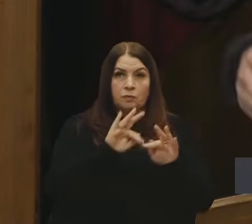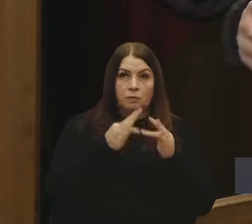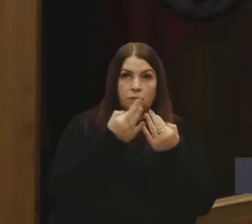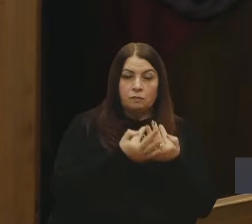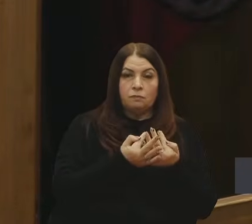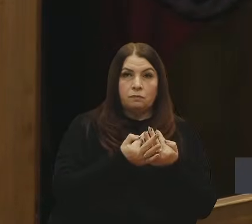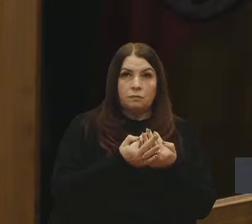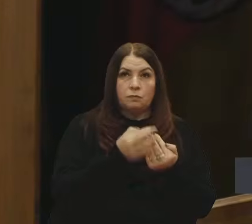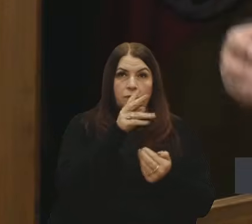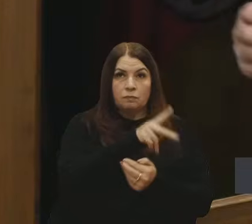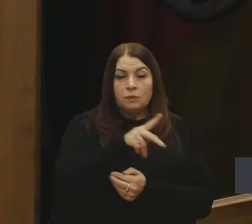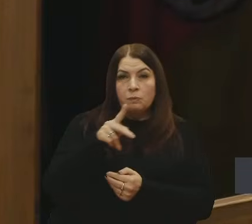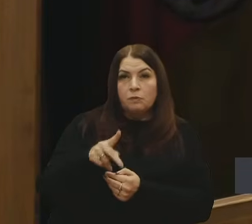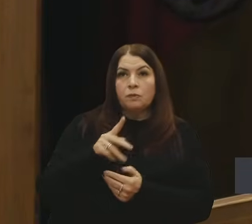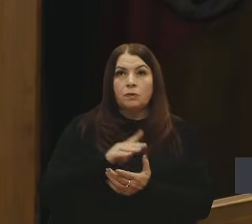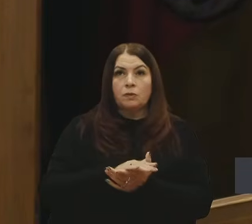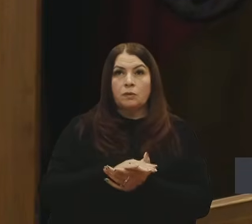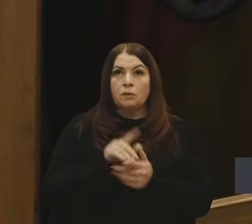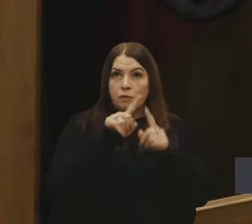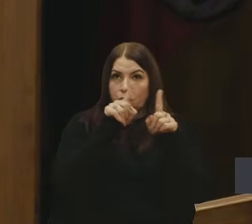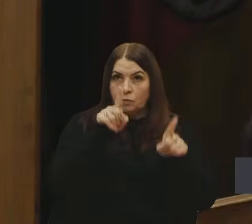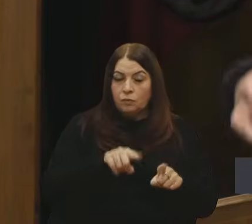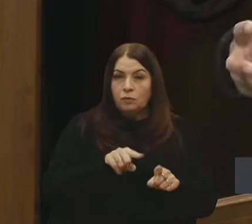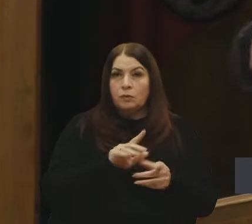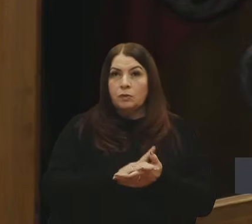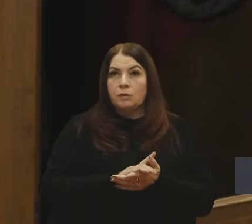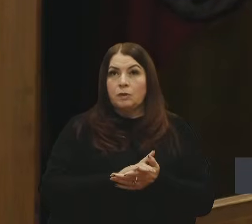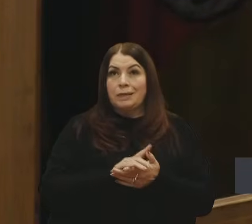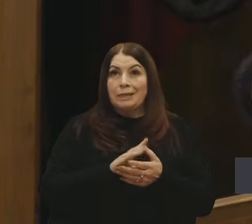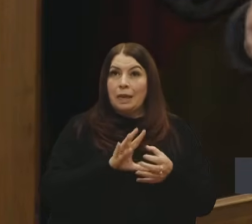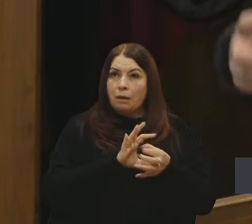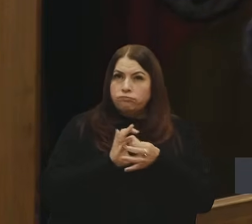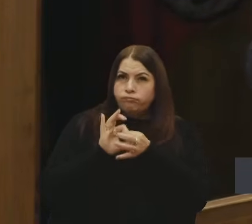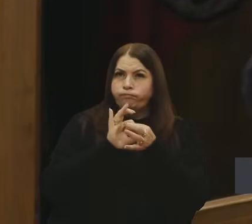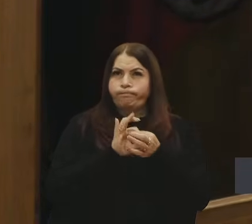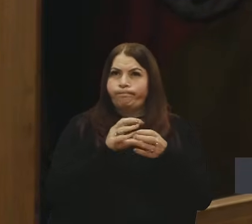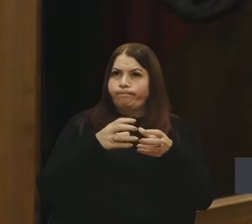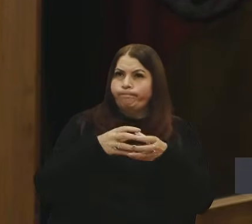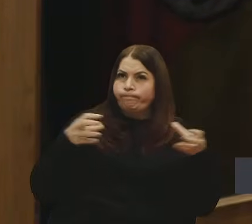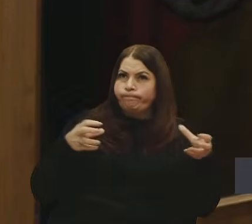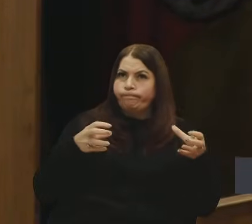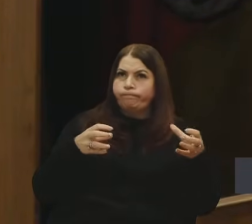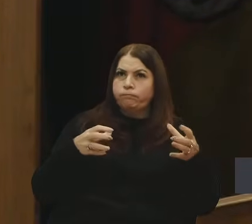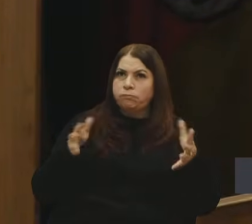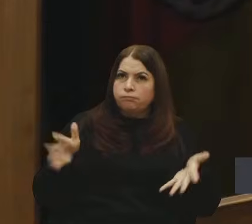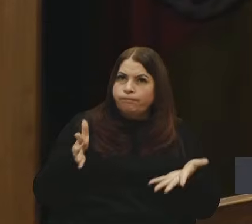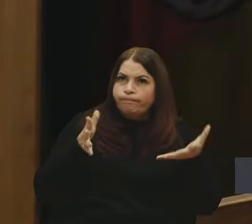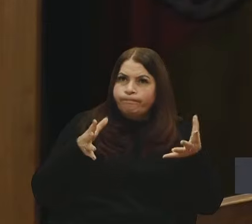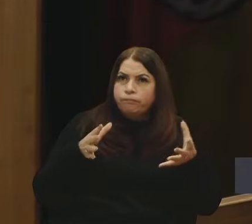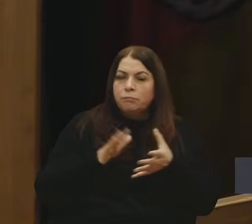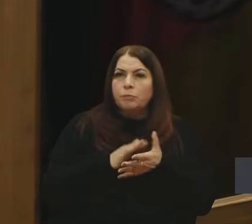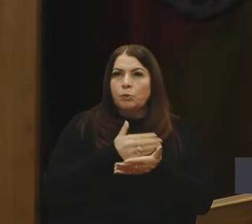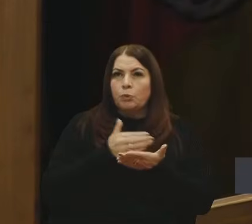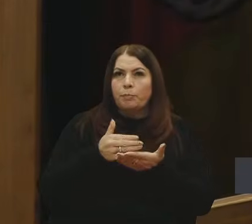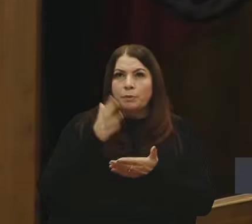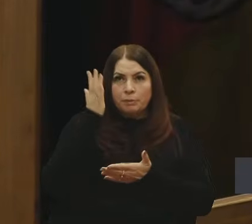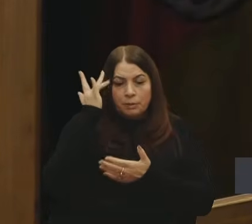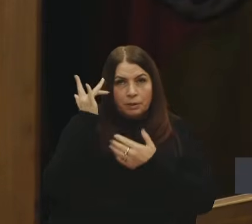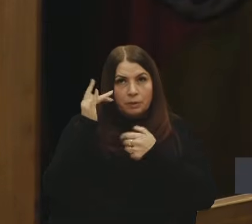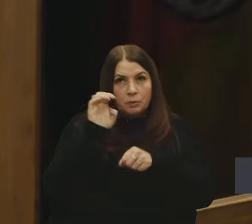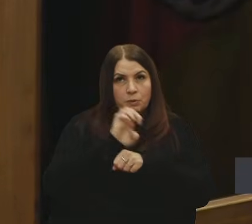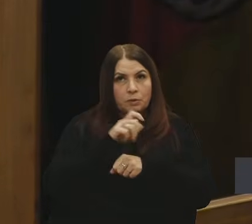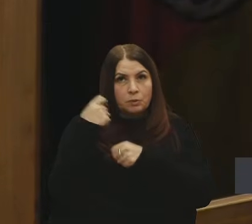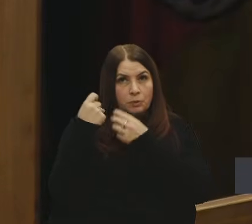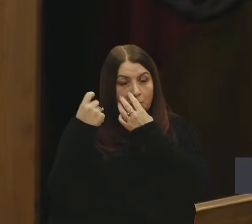família, professores, funcionários, nesse grande motim que começa amanhã no estado do Rio Grande do